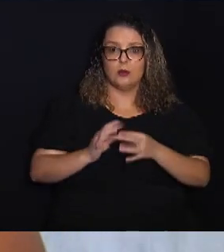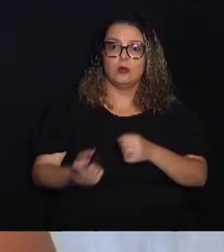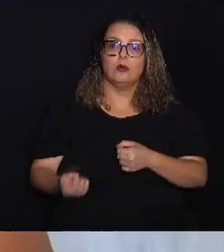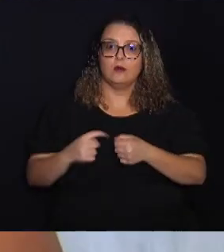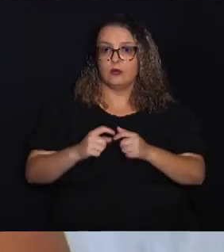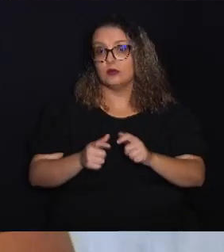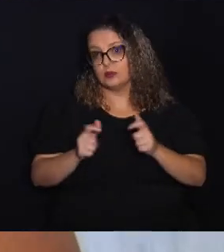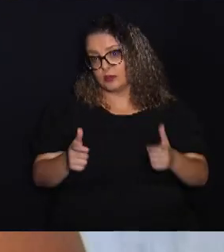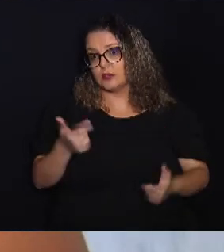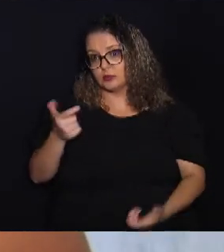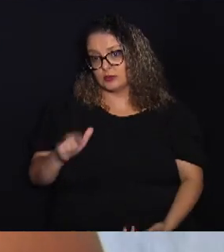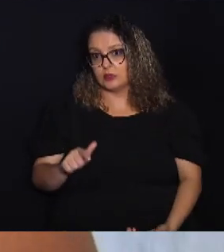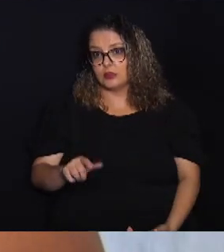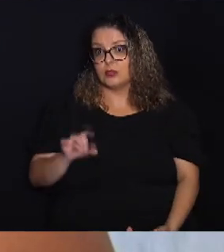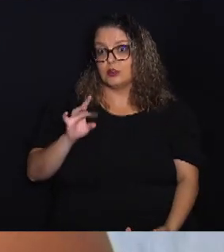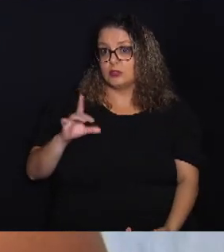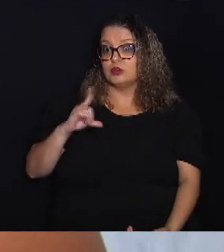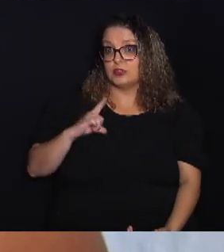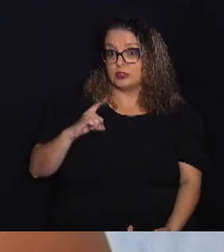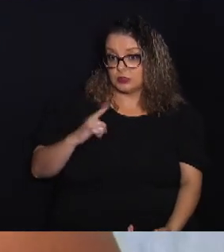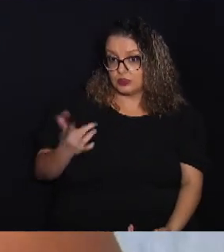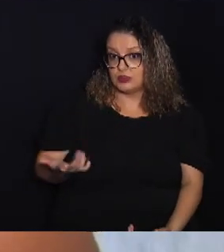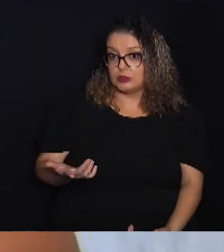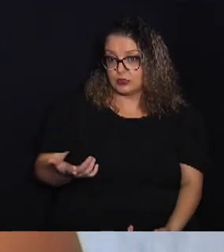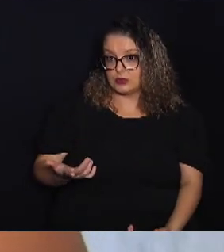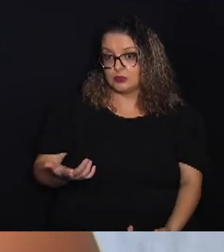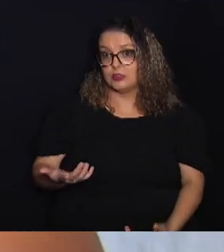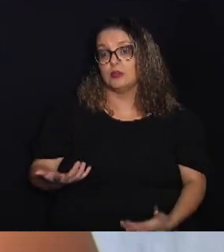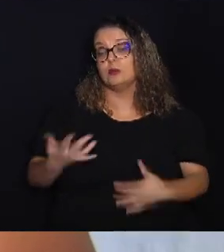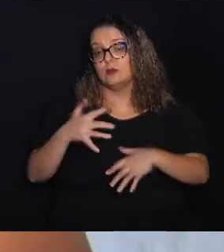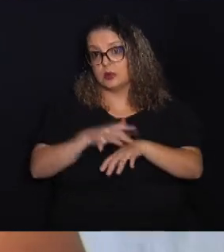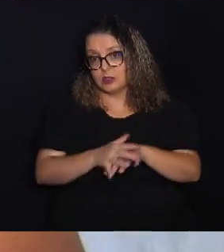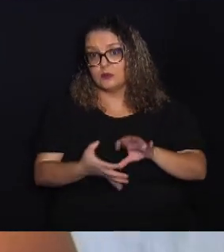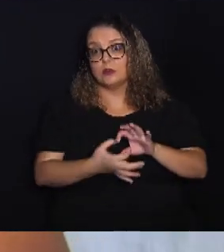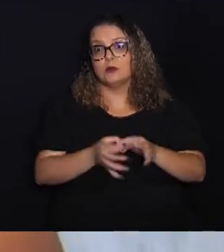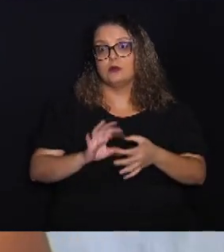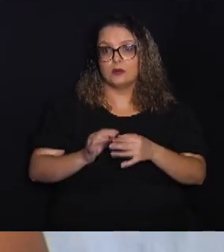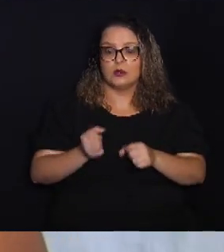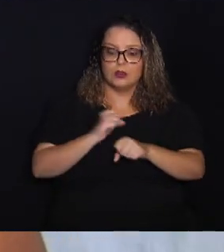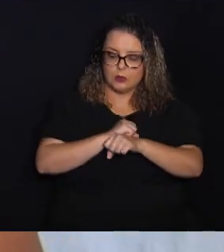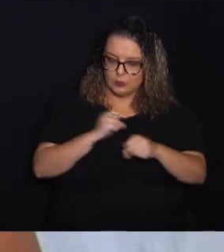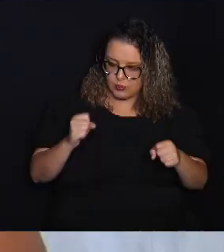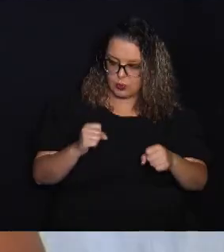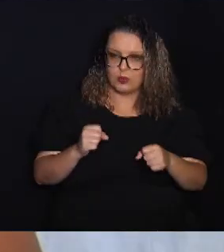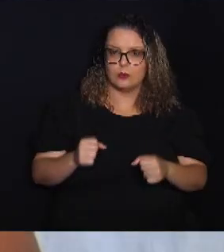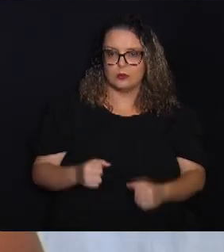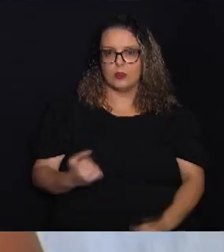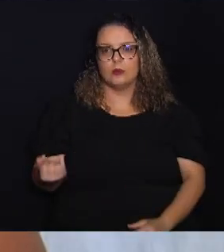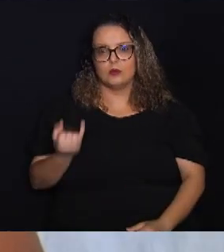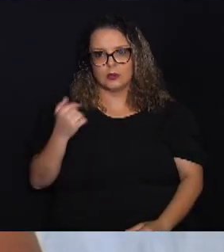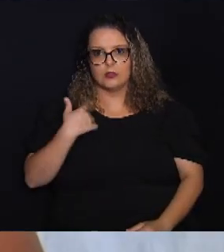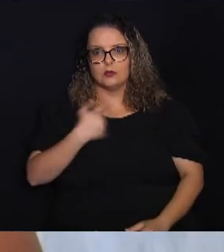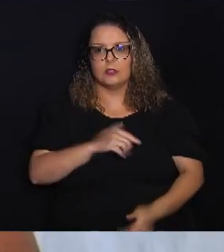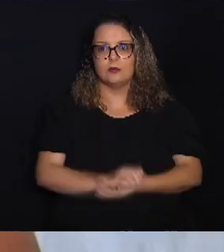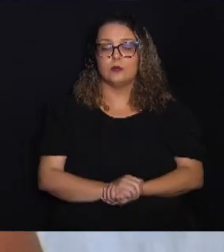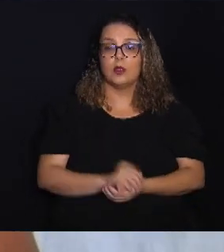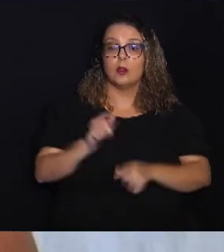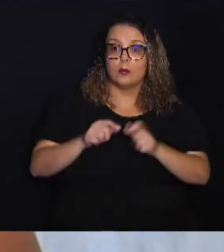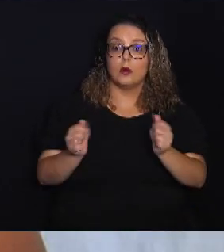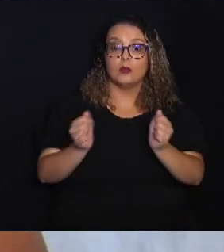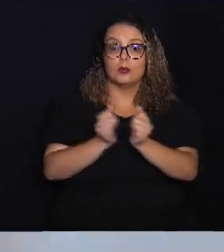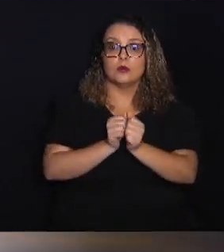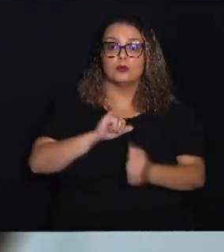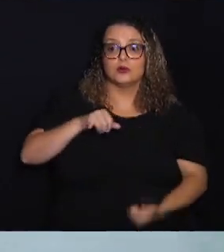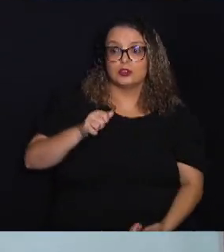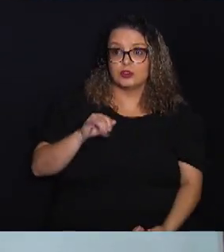modalidade sendo olímpica, voltou a crescer de novo. Só do fato de já ser incluso já nas Olimpíadas, já deu um boom muito